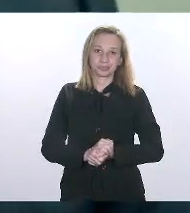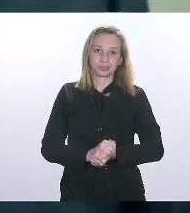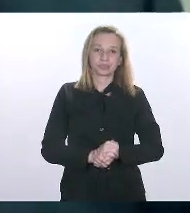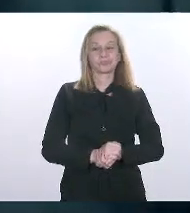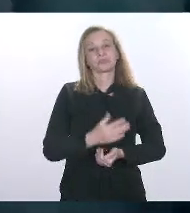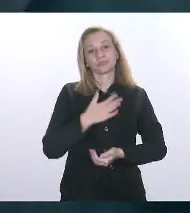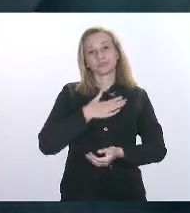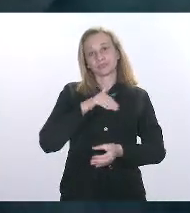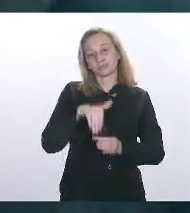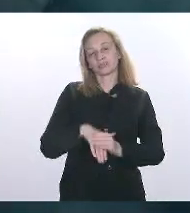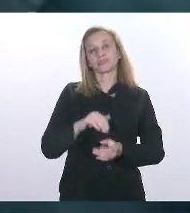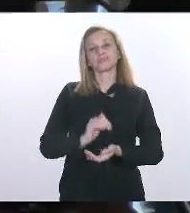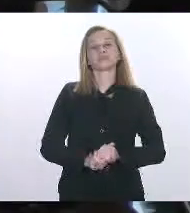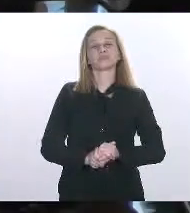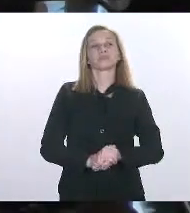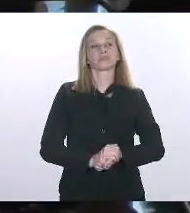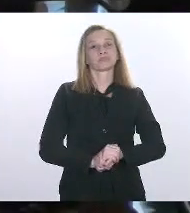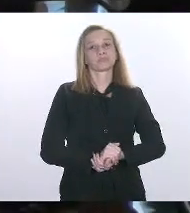Esse é o voto.